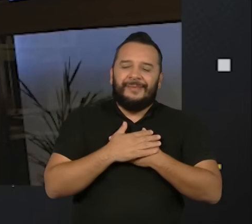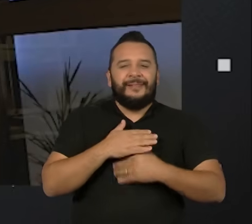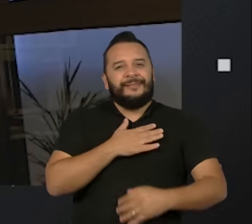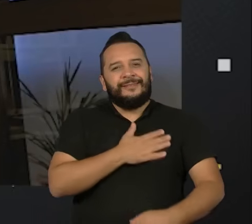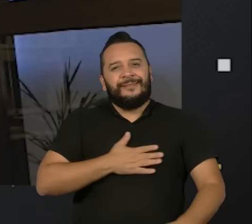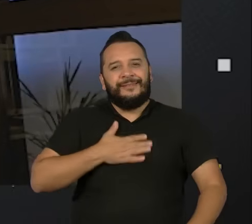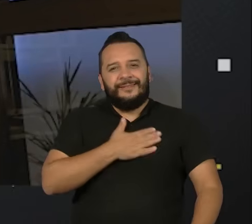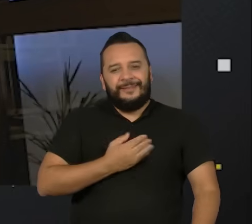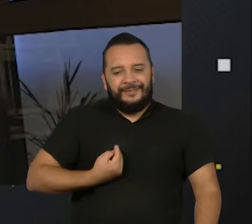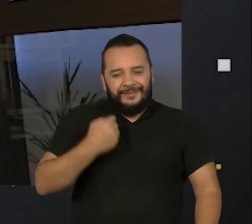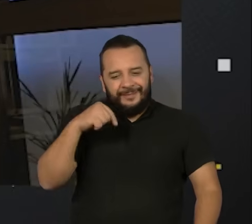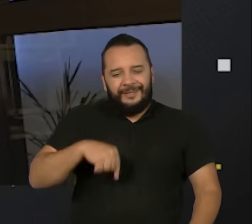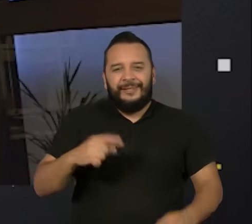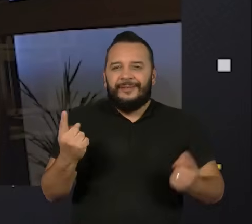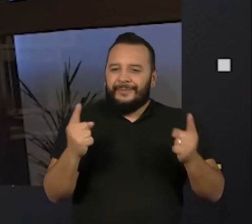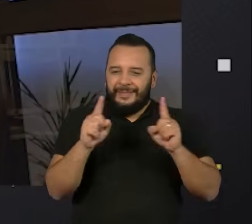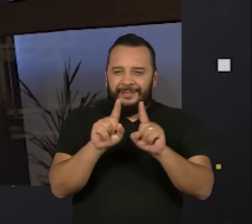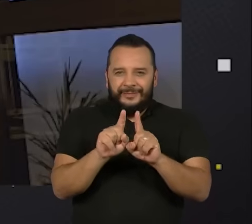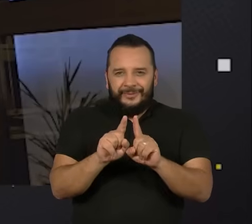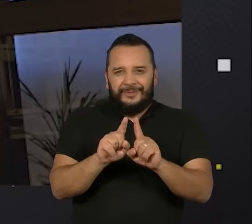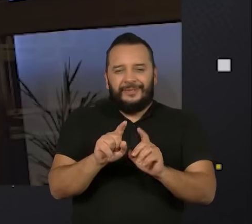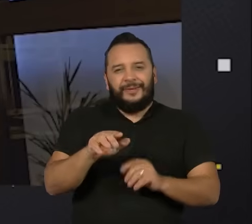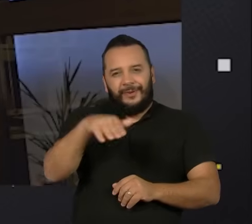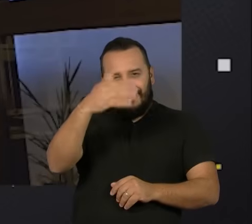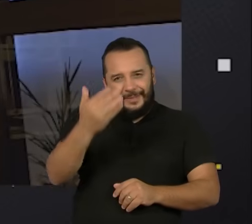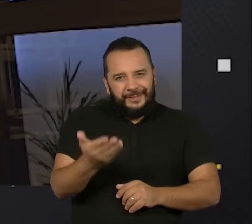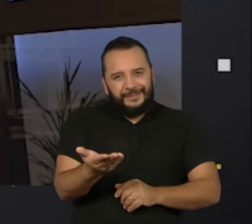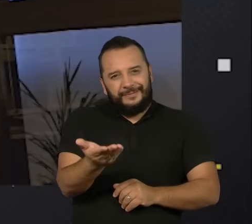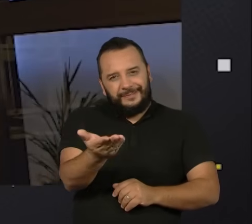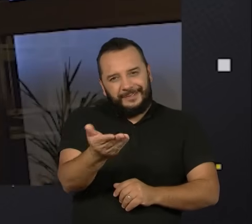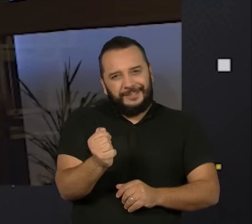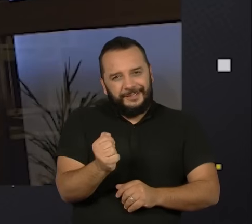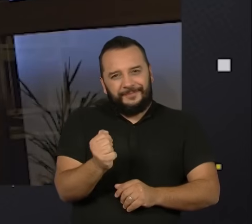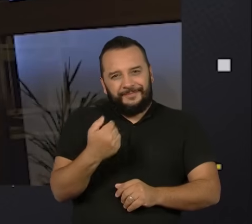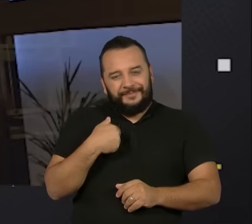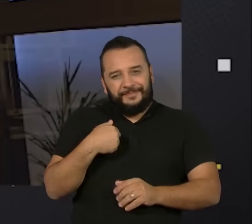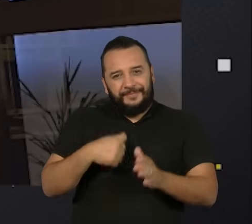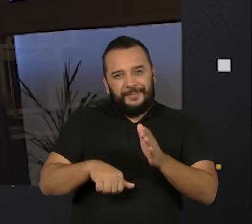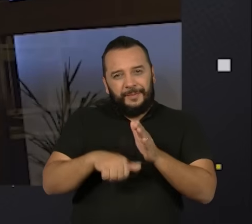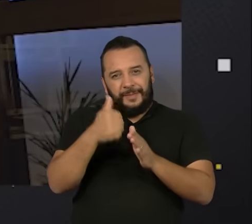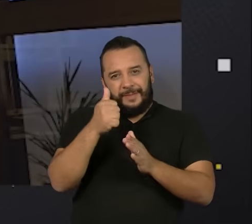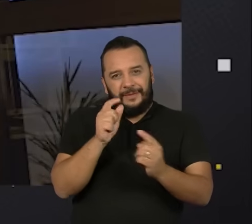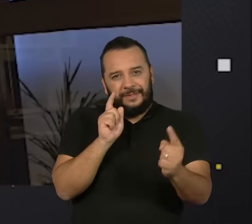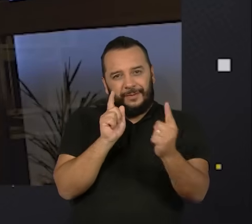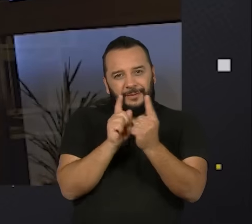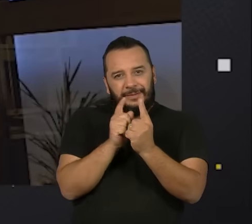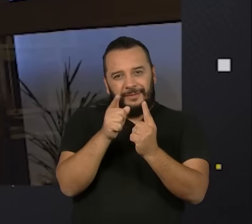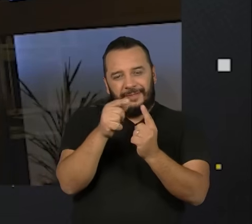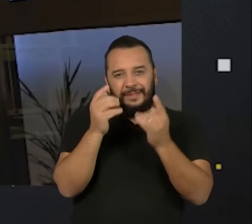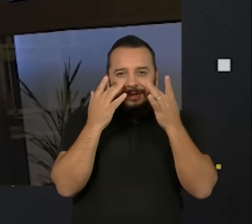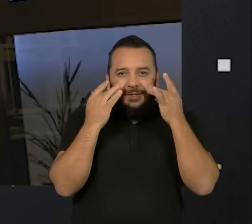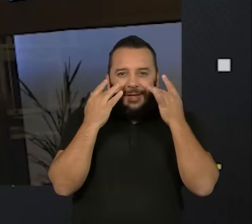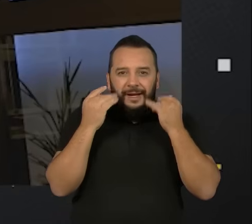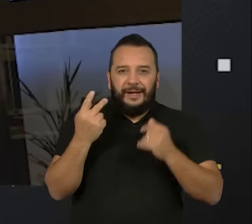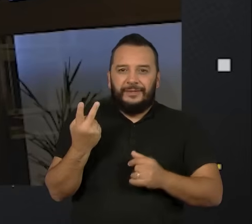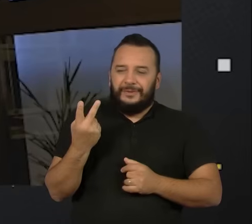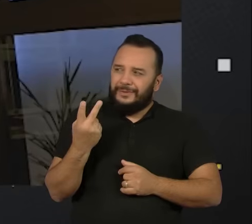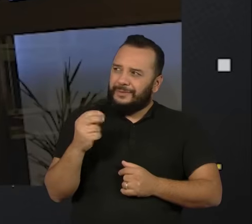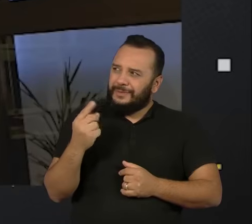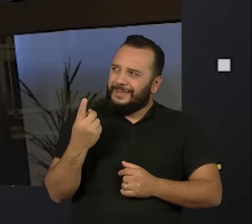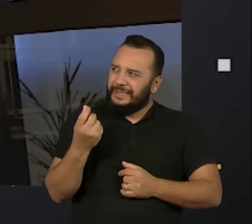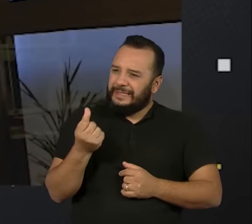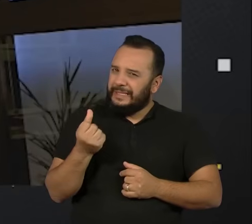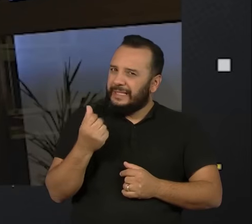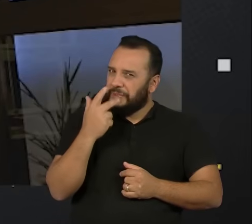estar aqui nessa homenagem a você. Nós nos encontramos pela primeira vez no teatro em 2016, se eu